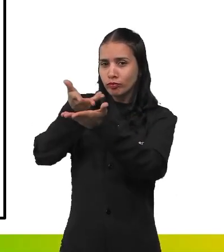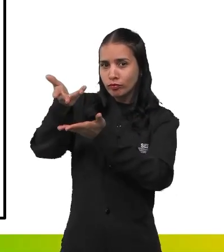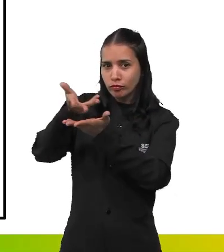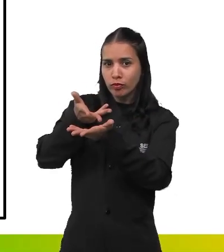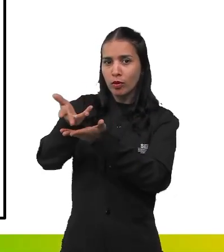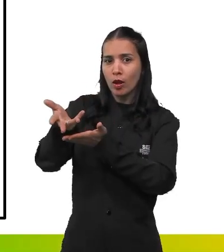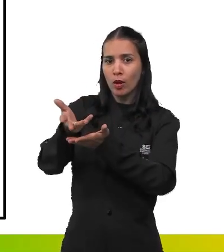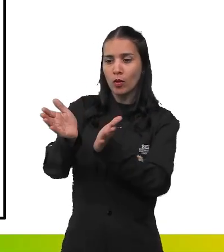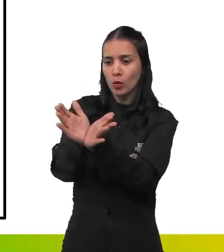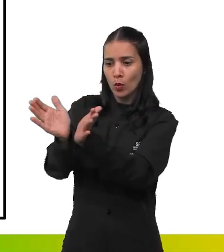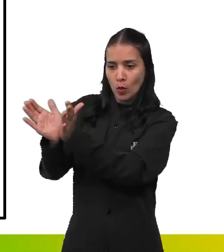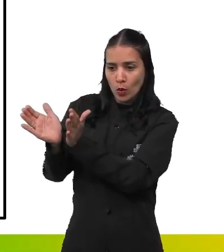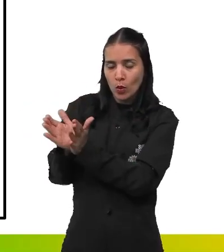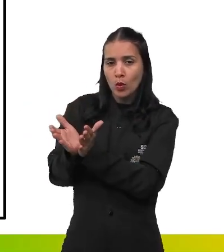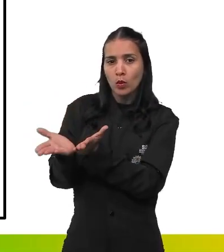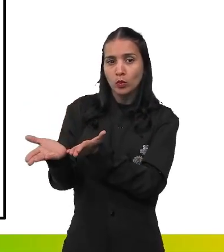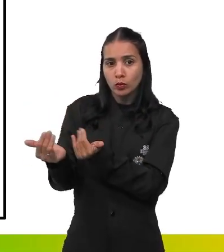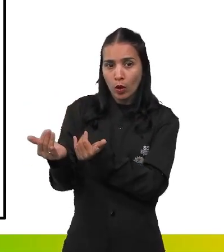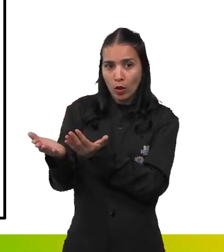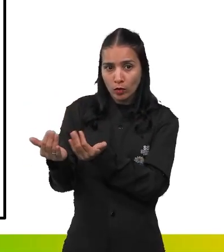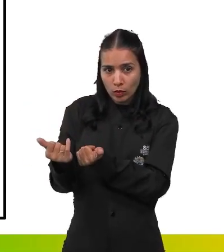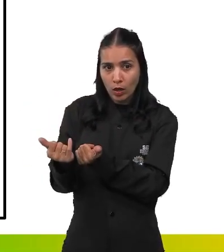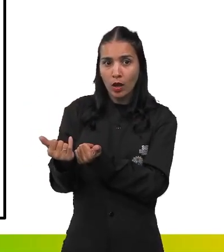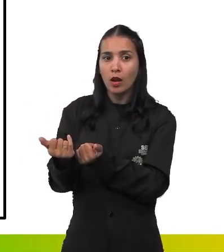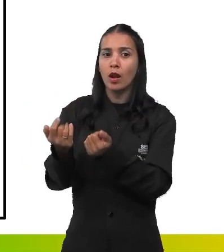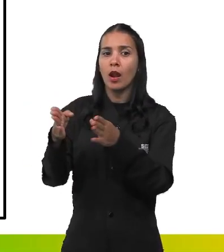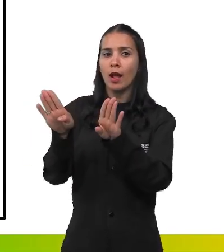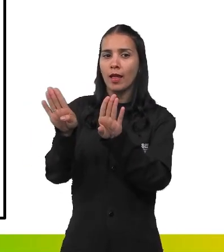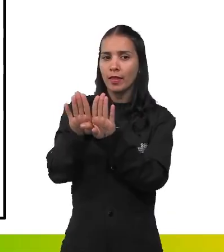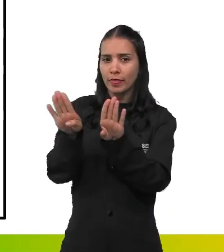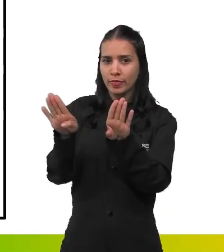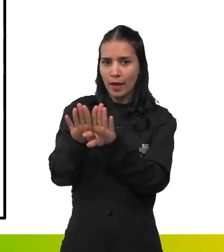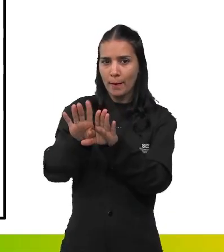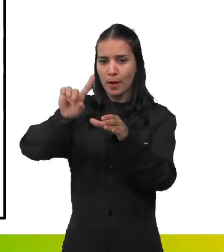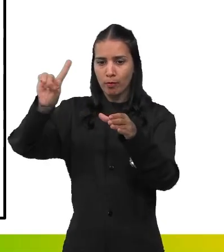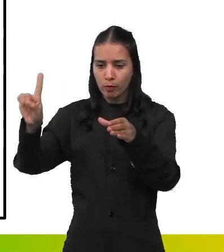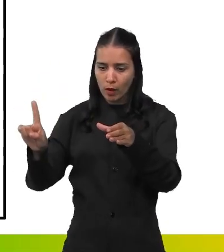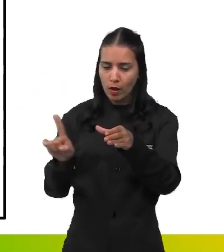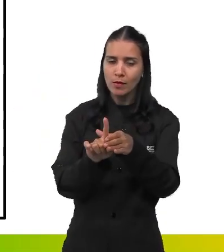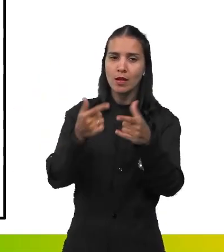e integrar linguagens tecnológicas,